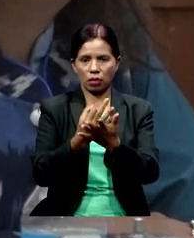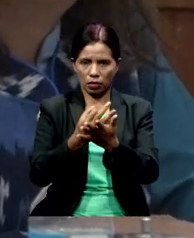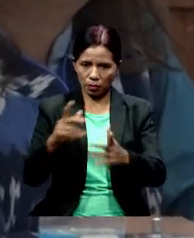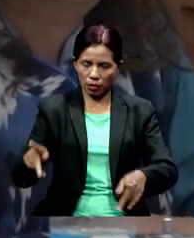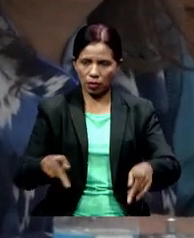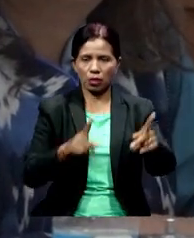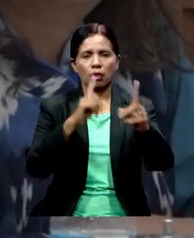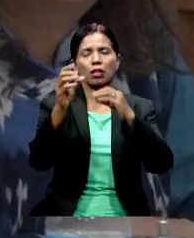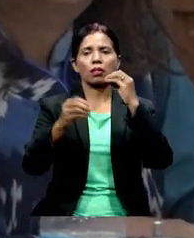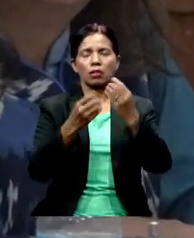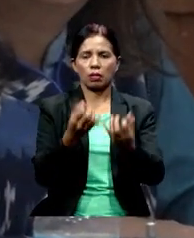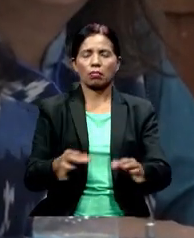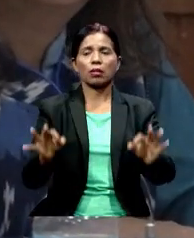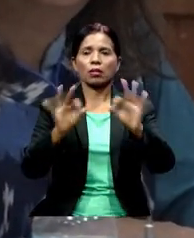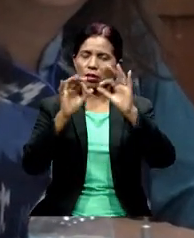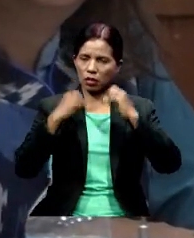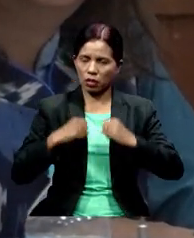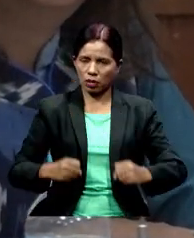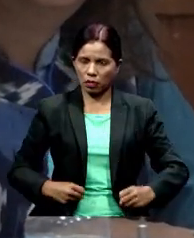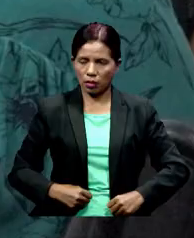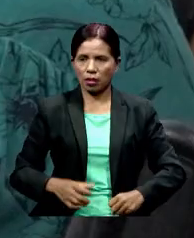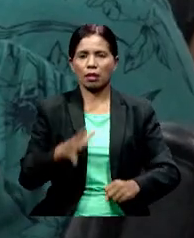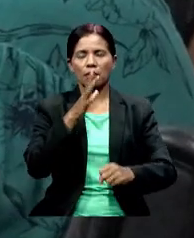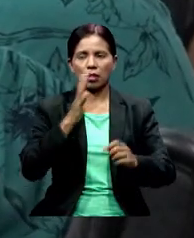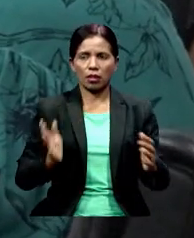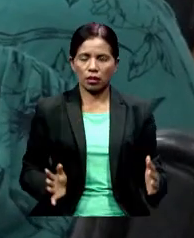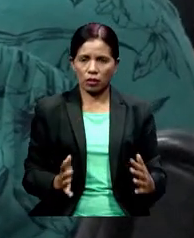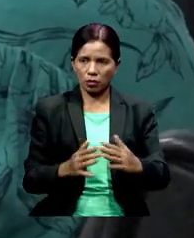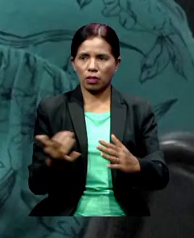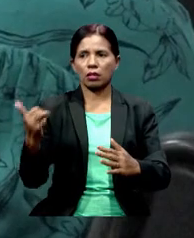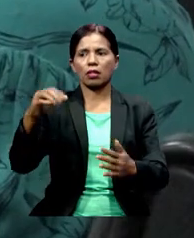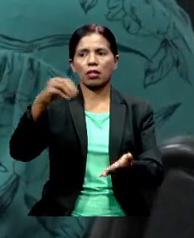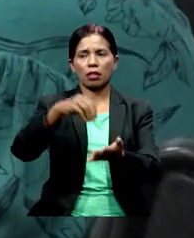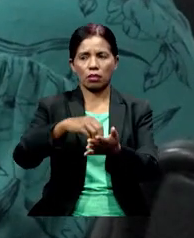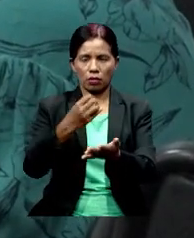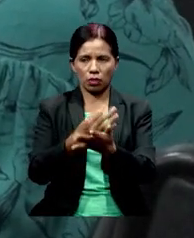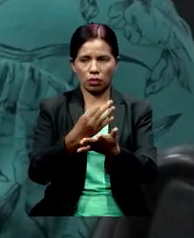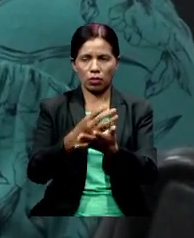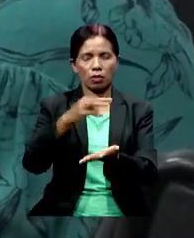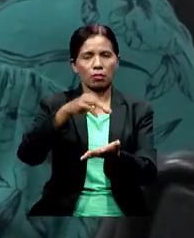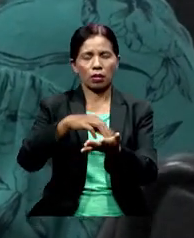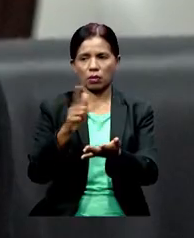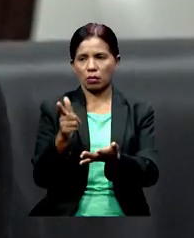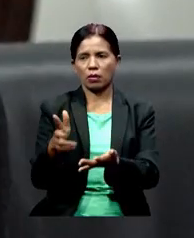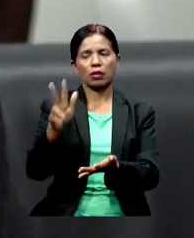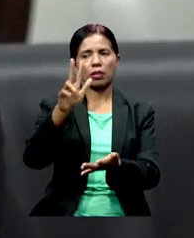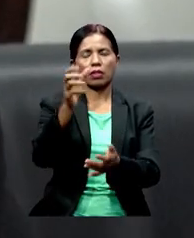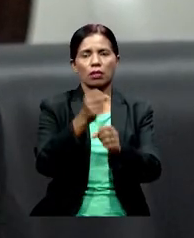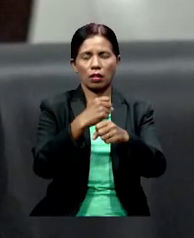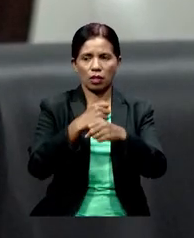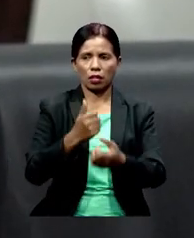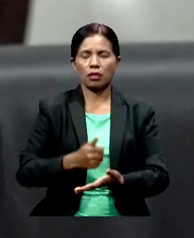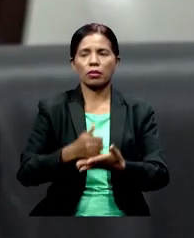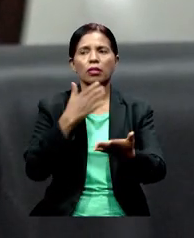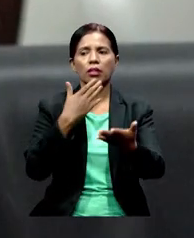onde colhe a nova importância de saúde, Inan e Sin Rua Cira, no Nebel Investe, tan 8 milhão euros em tolo, onde há o atendimento no